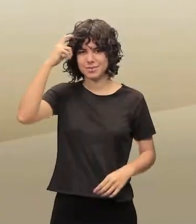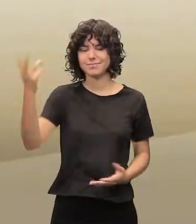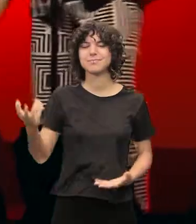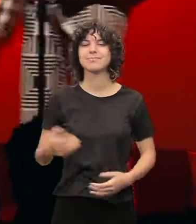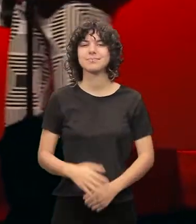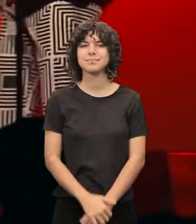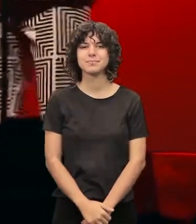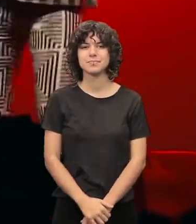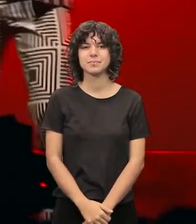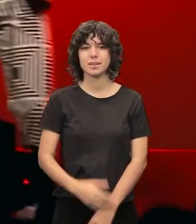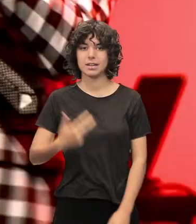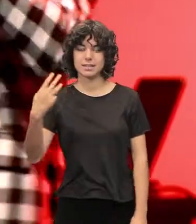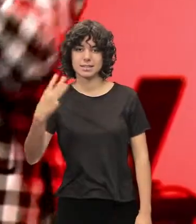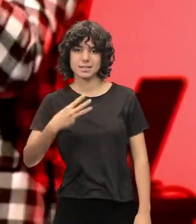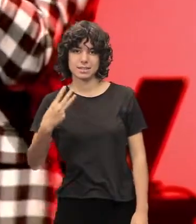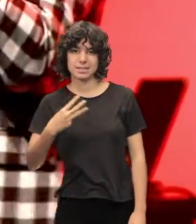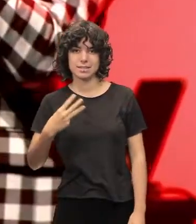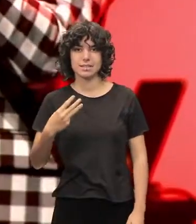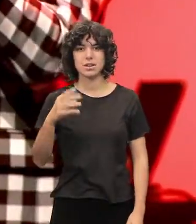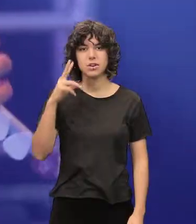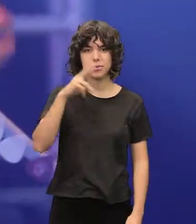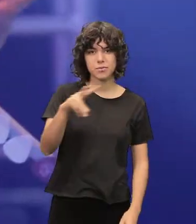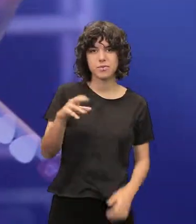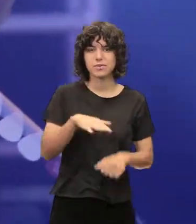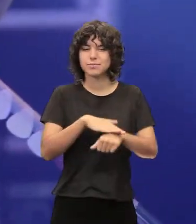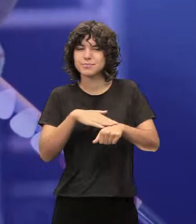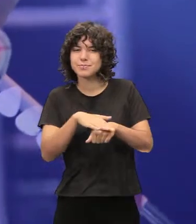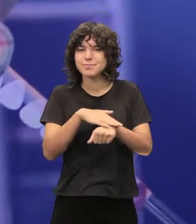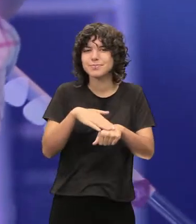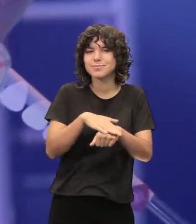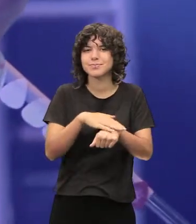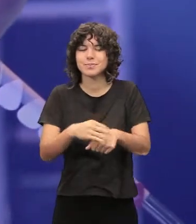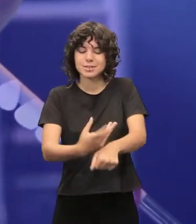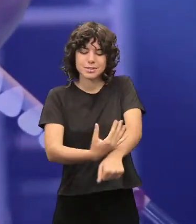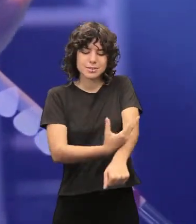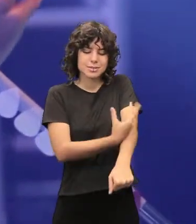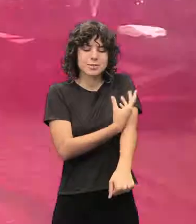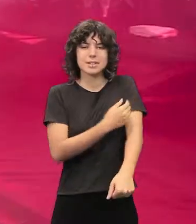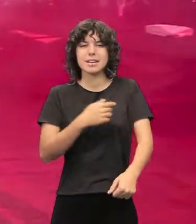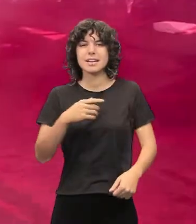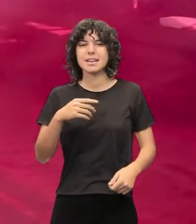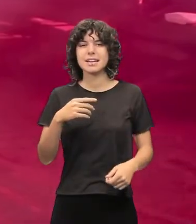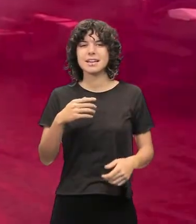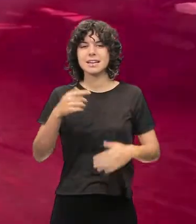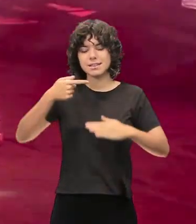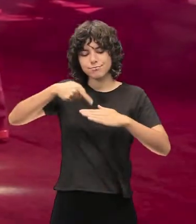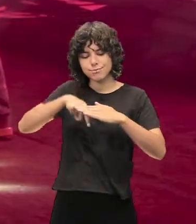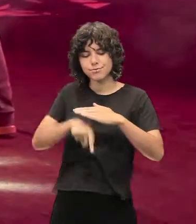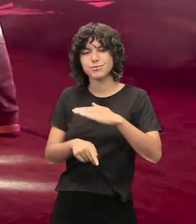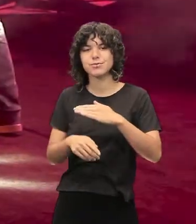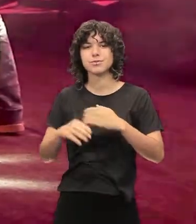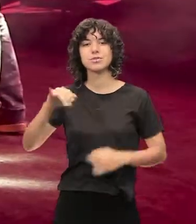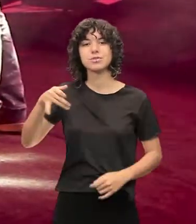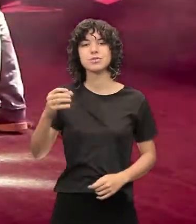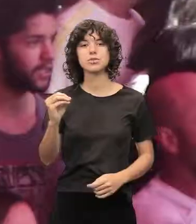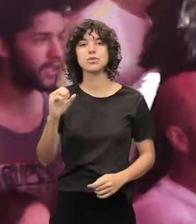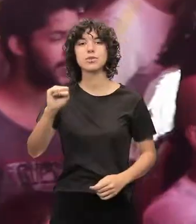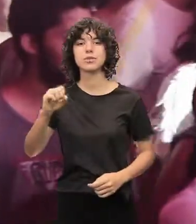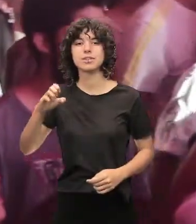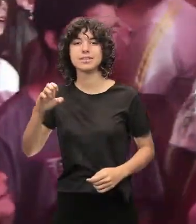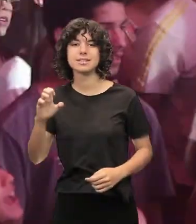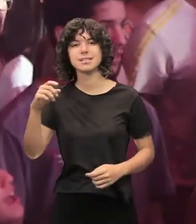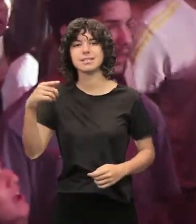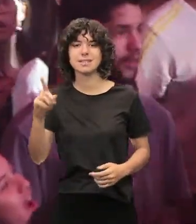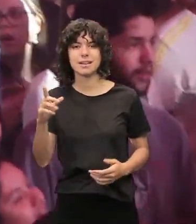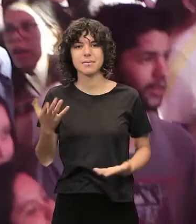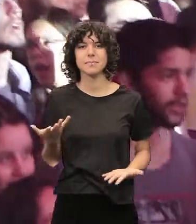No terceiro bloco, acompanhe uma prosa à flor da pele e fique mais íntimo com um certo José, das inventaliações com a irmã na